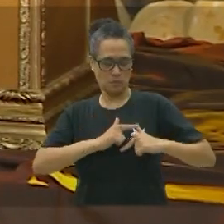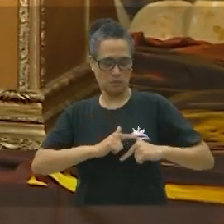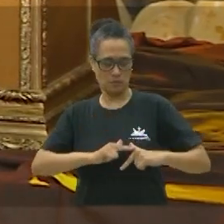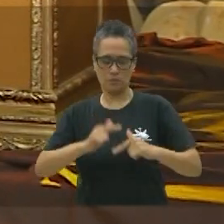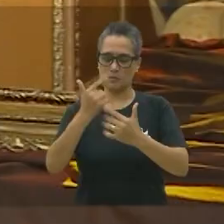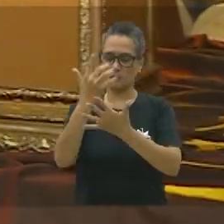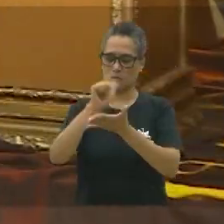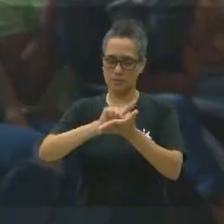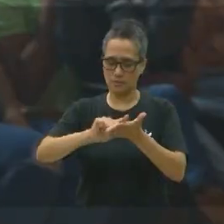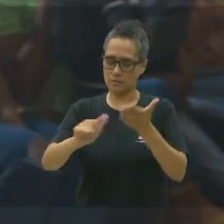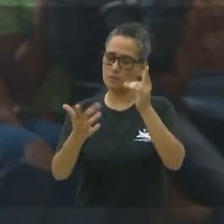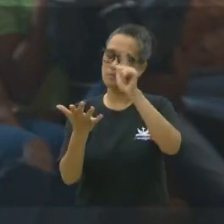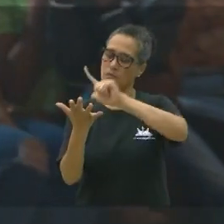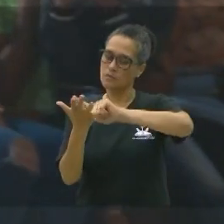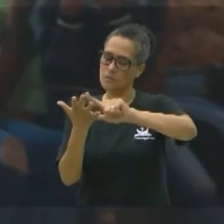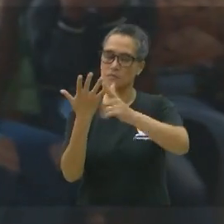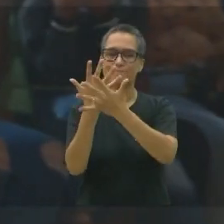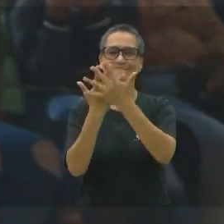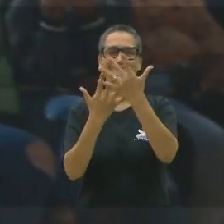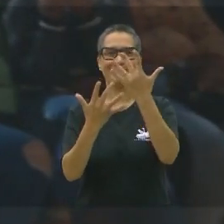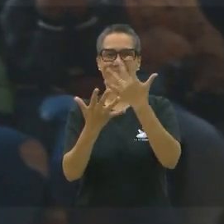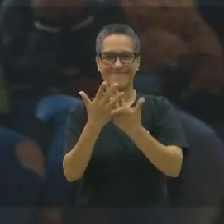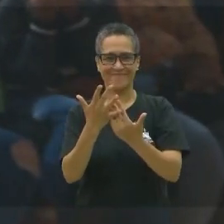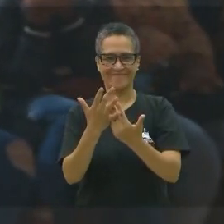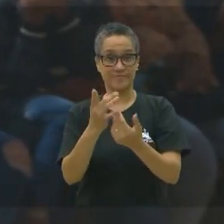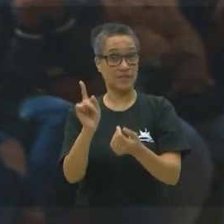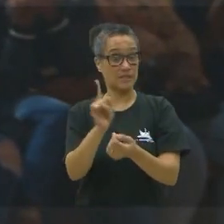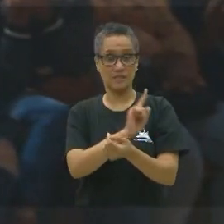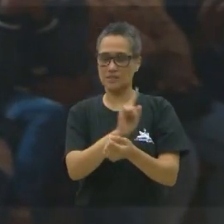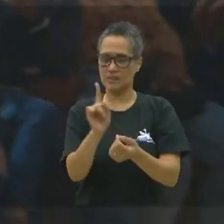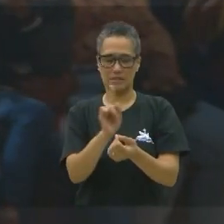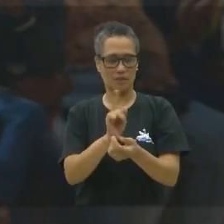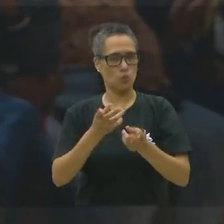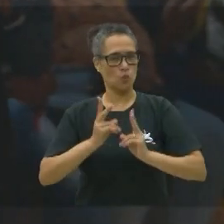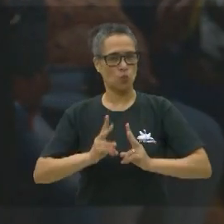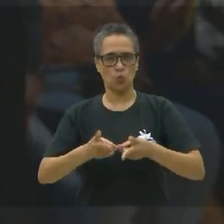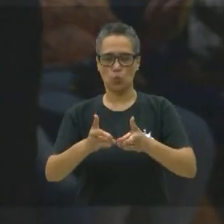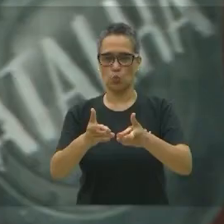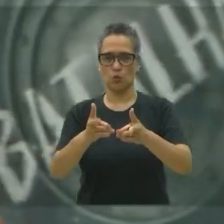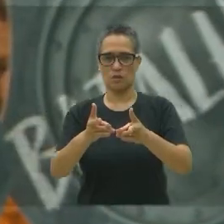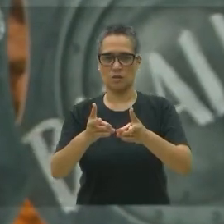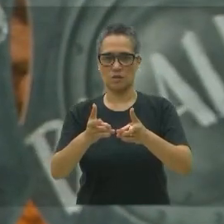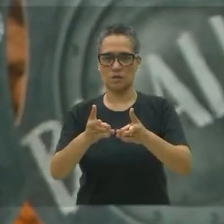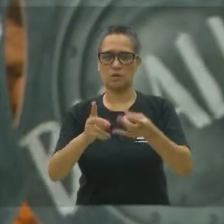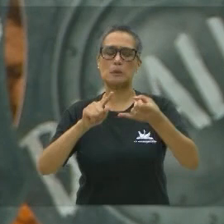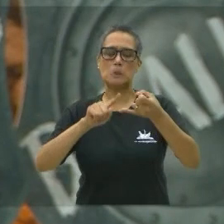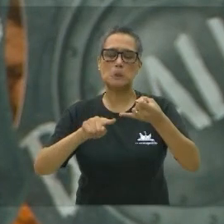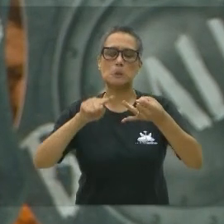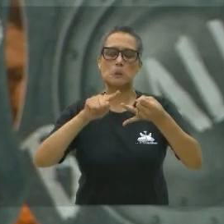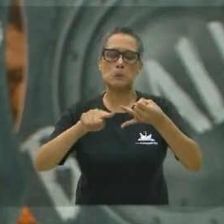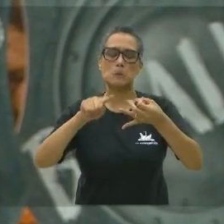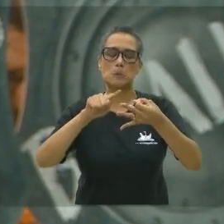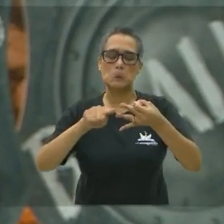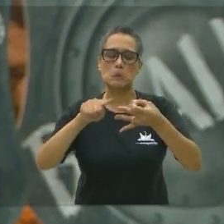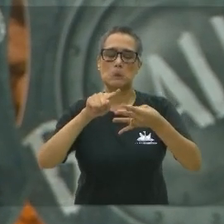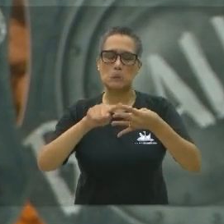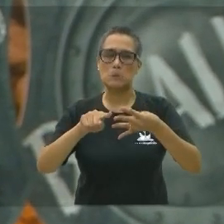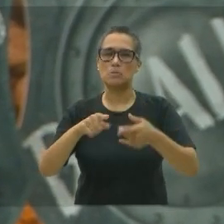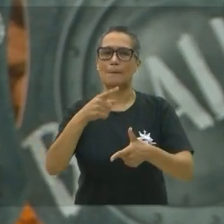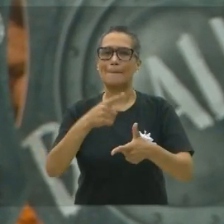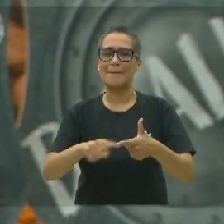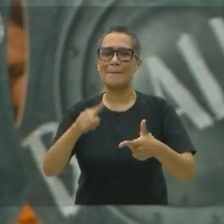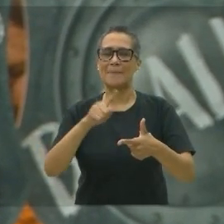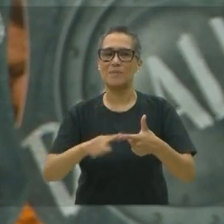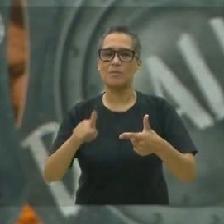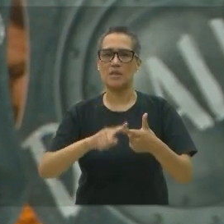que eles. Para que eles. Não fiquem mais. Não fiquem mais. Enumerando. Enumerando. Os